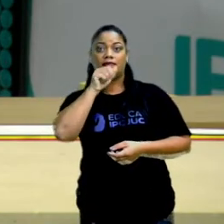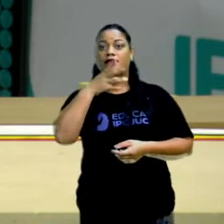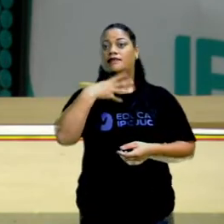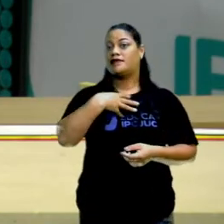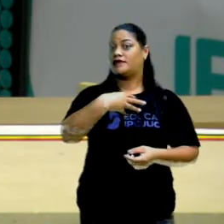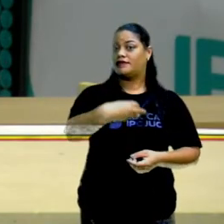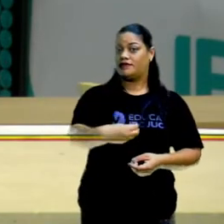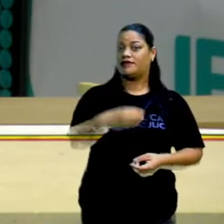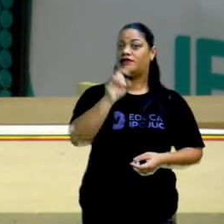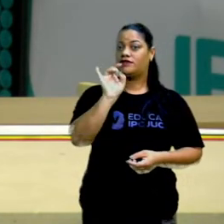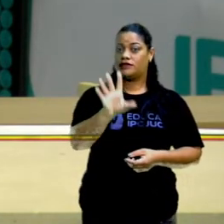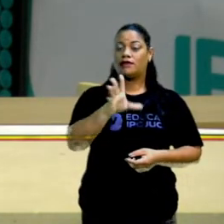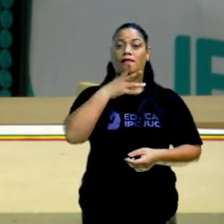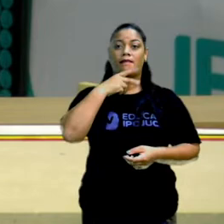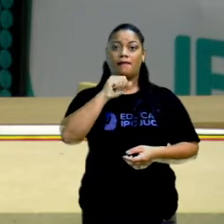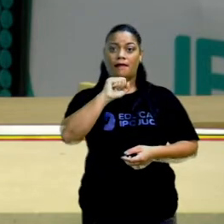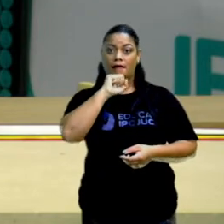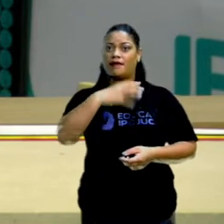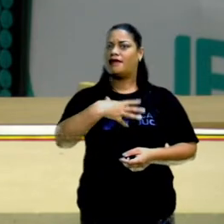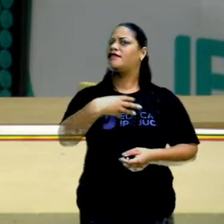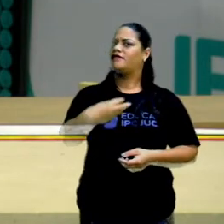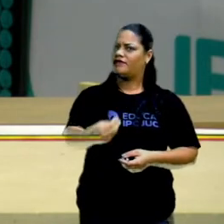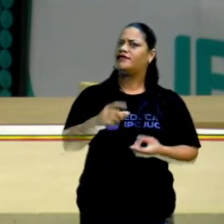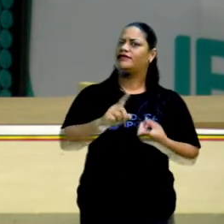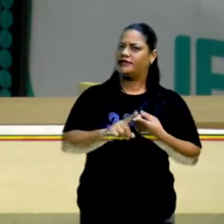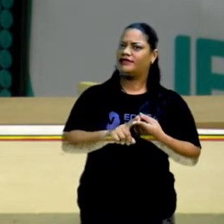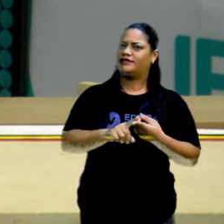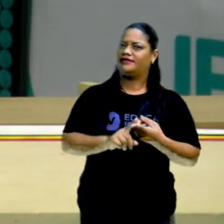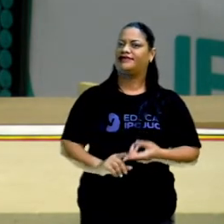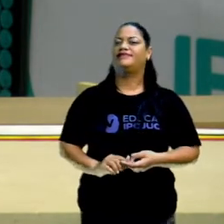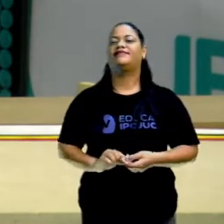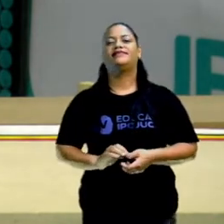e filhos, papai e filhos.